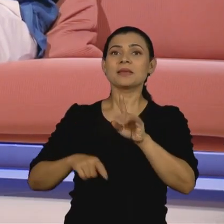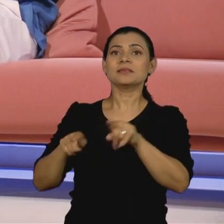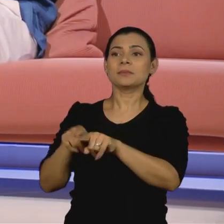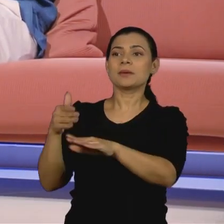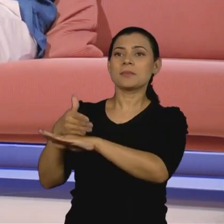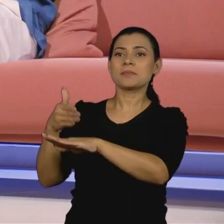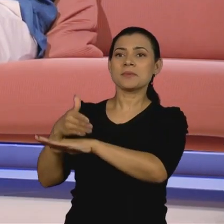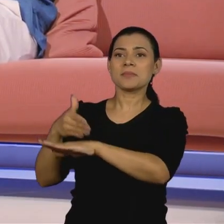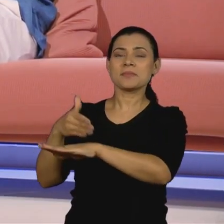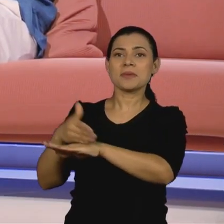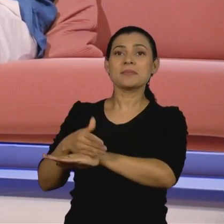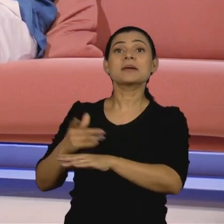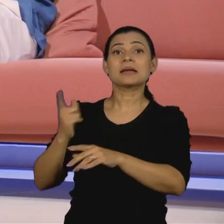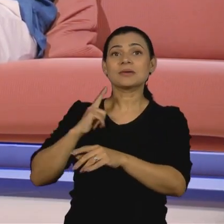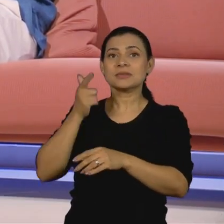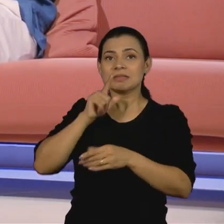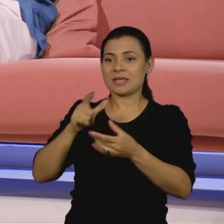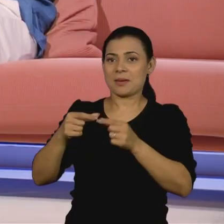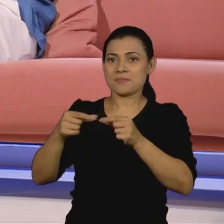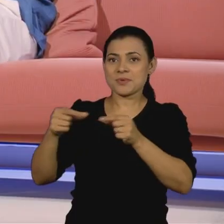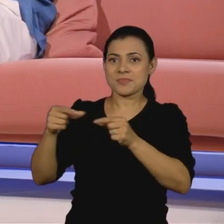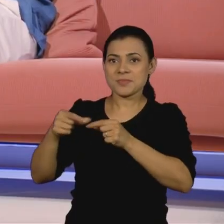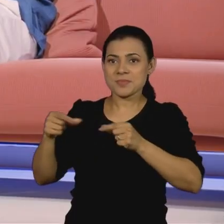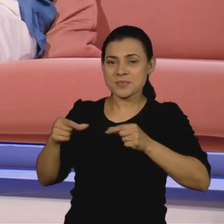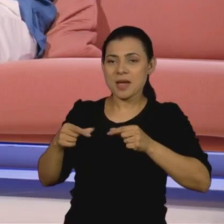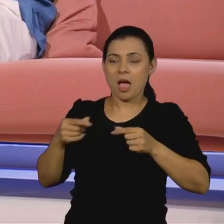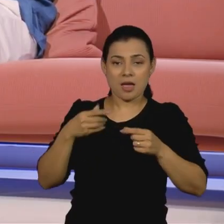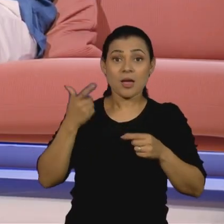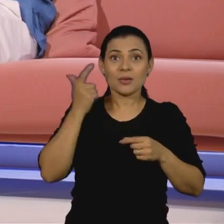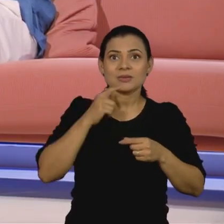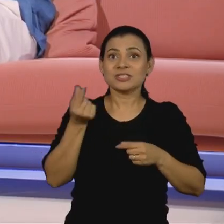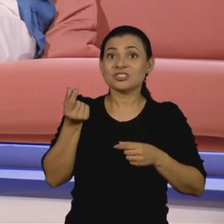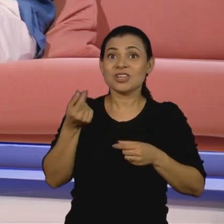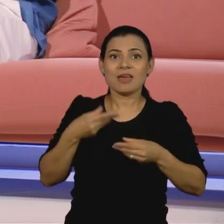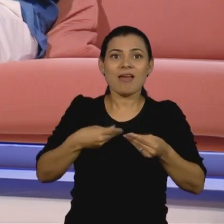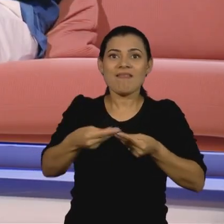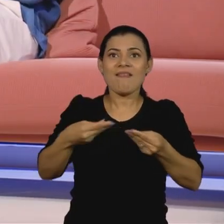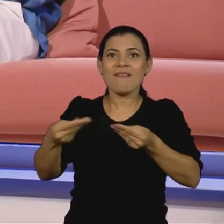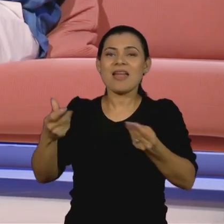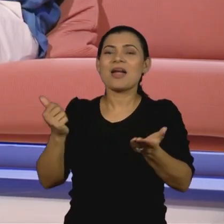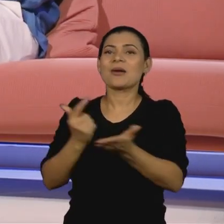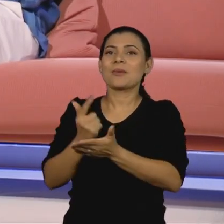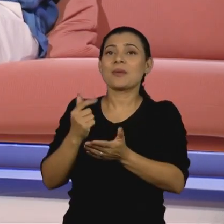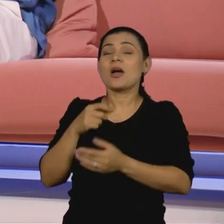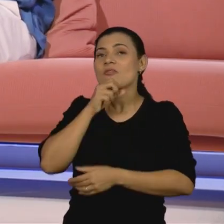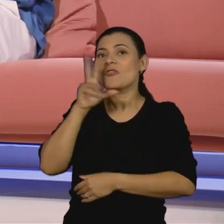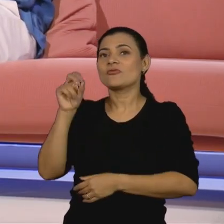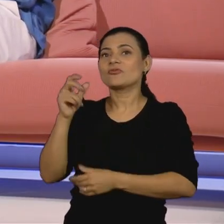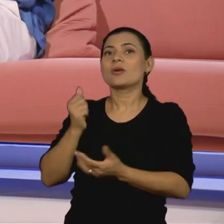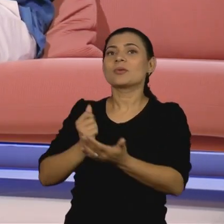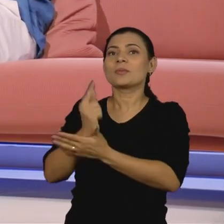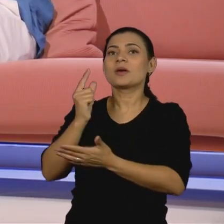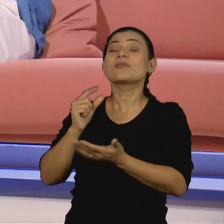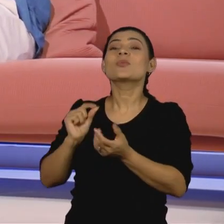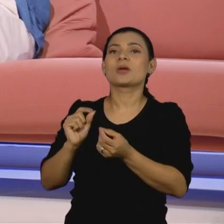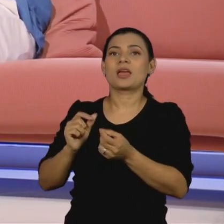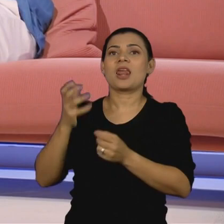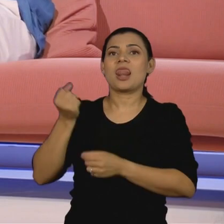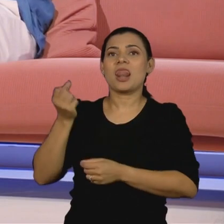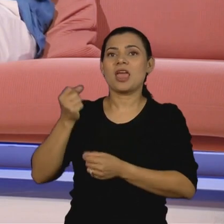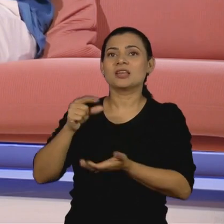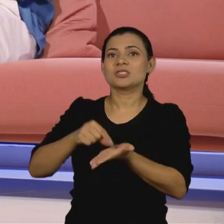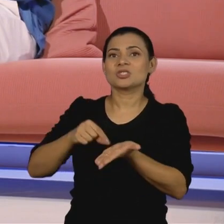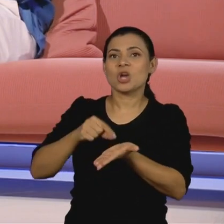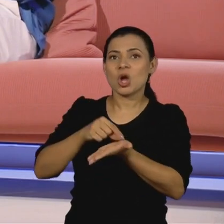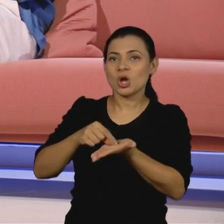no catecismo, você tinha uns cartãozinhos que funcionava como dinheiro. Aí comprava, minha avó pedia leite de soja. Nunca ninguém tinha